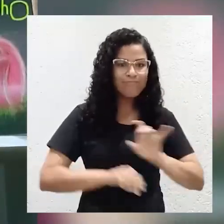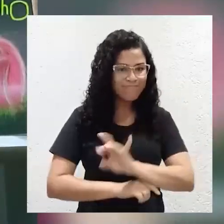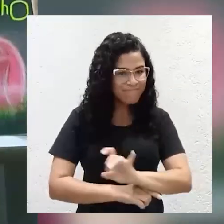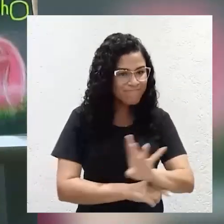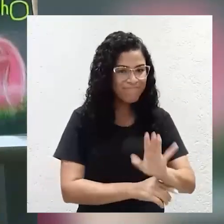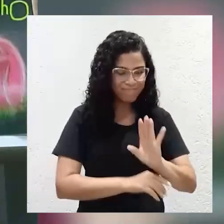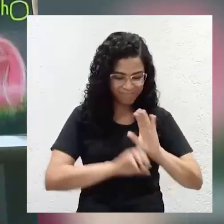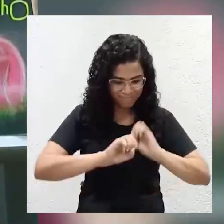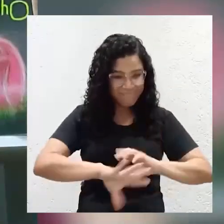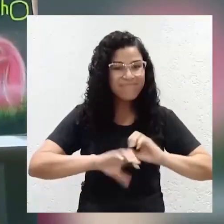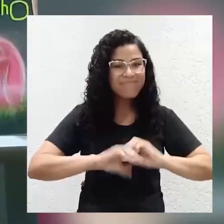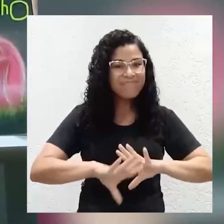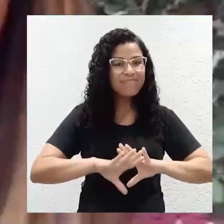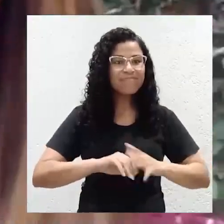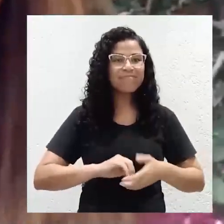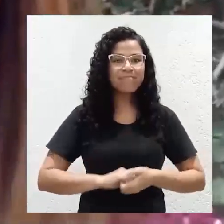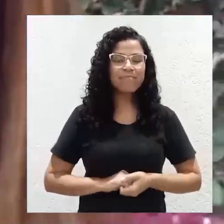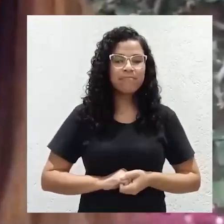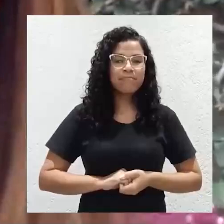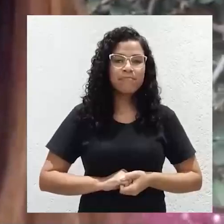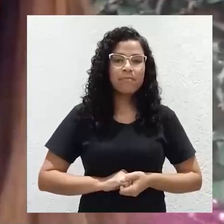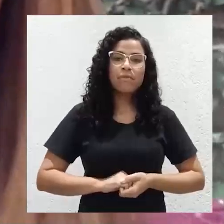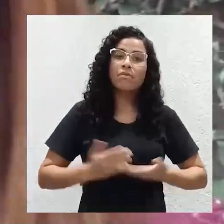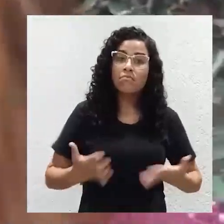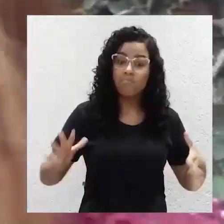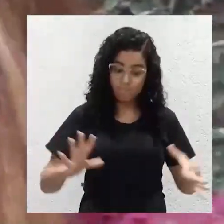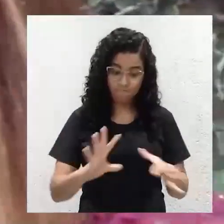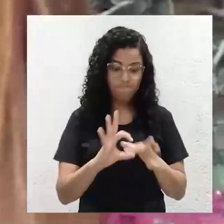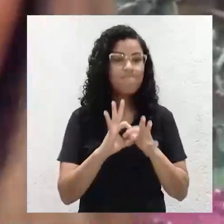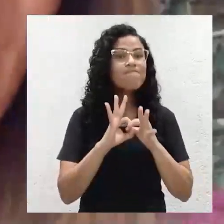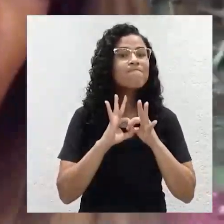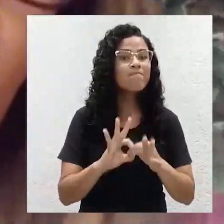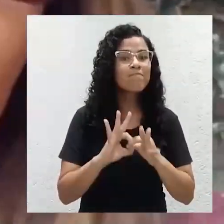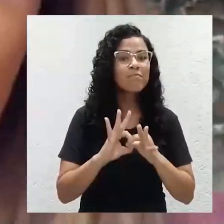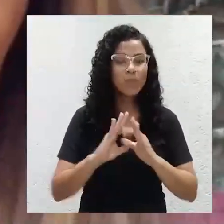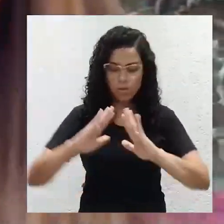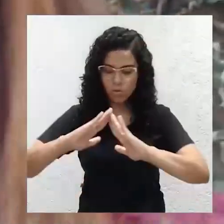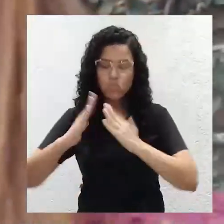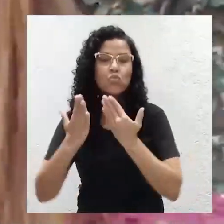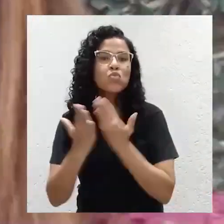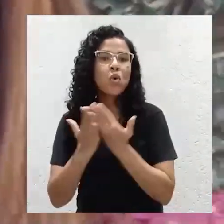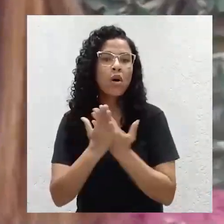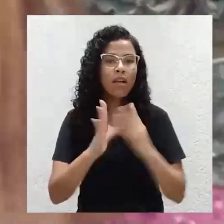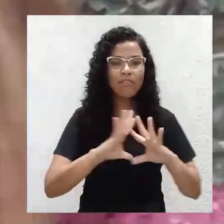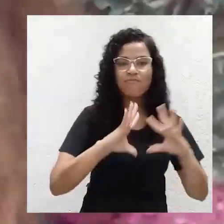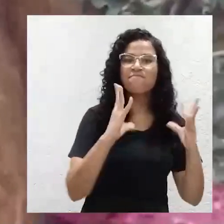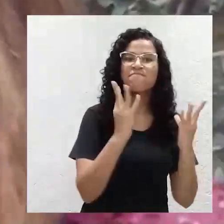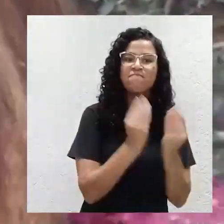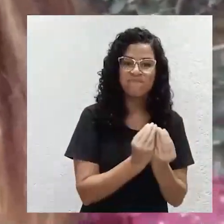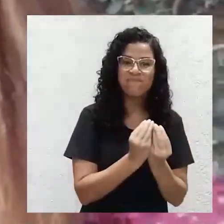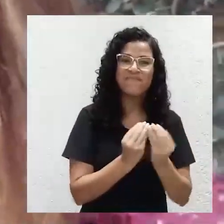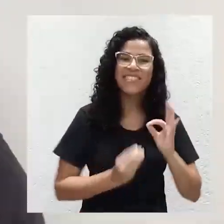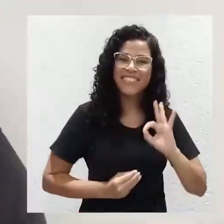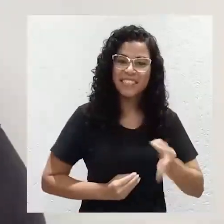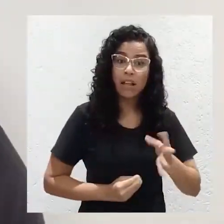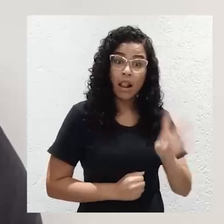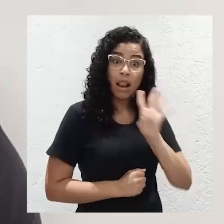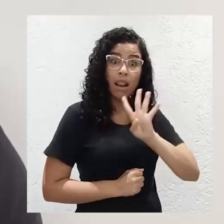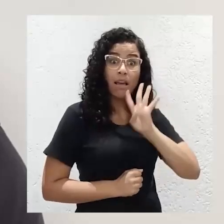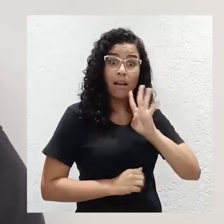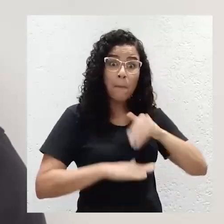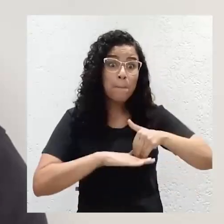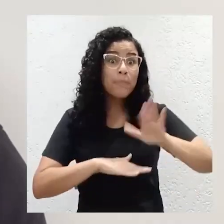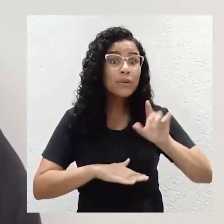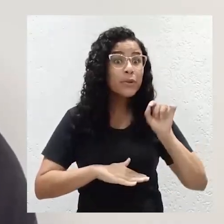nossas crianças à educação. Como uma ponte, uma parceria de ligação entre a escola e a família. E a parte